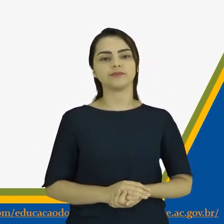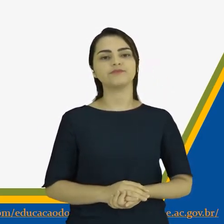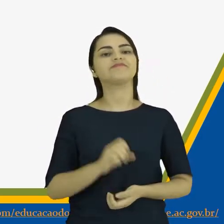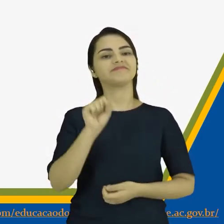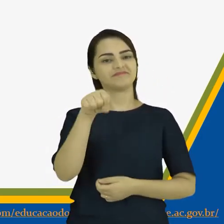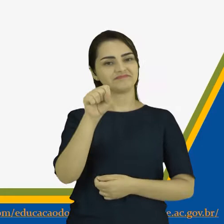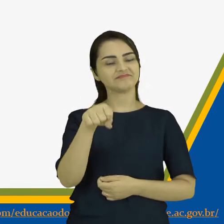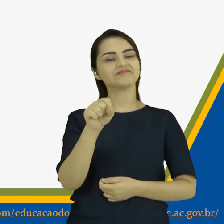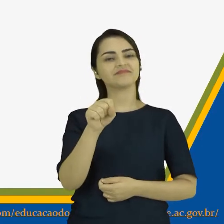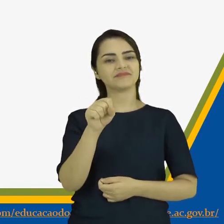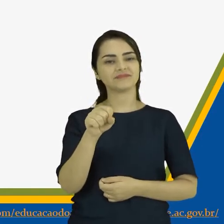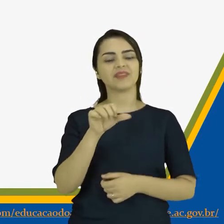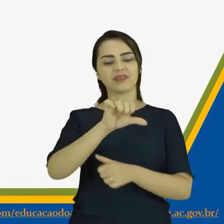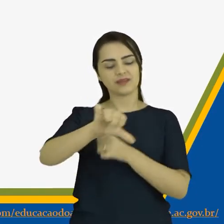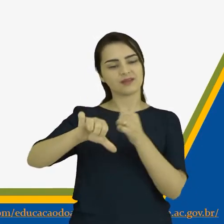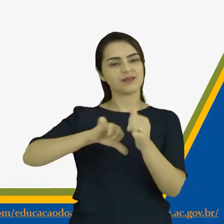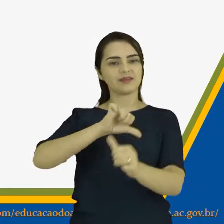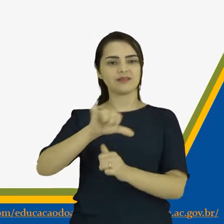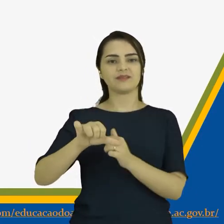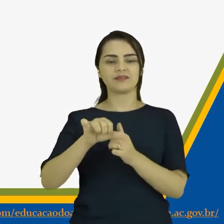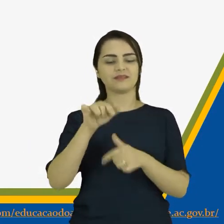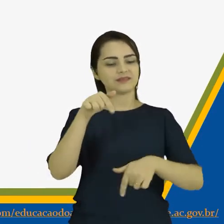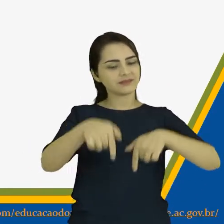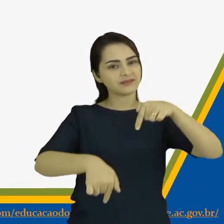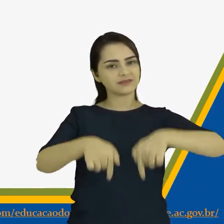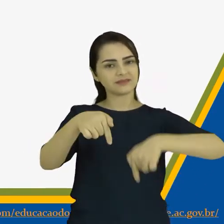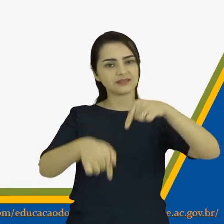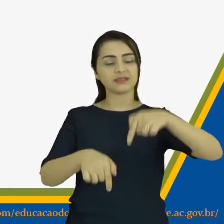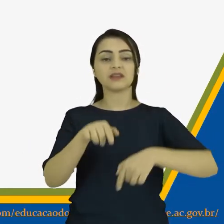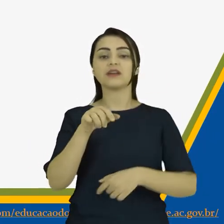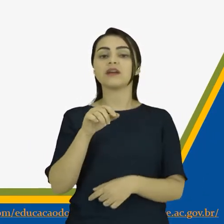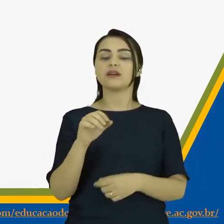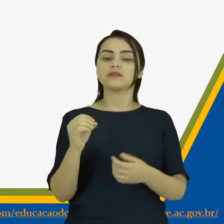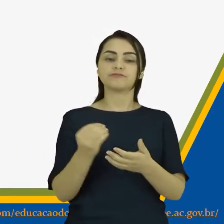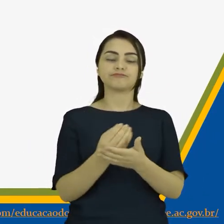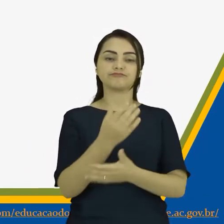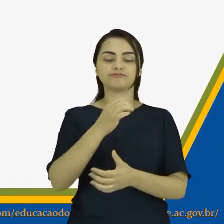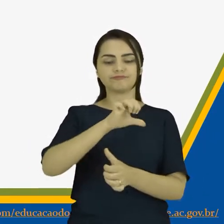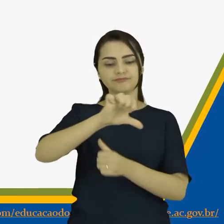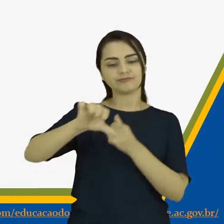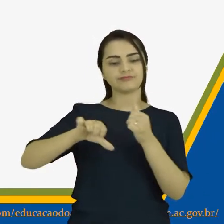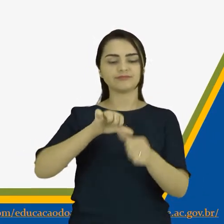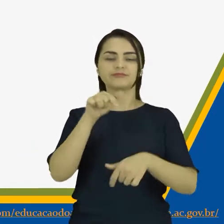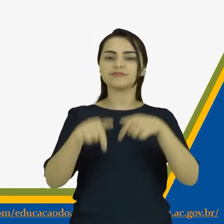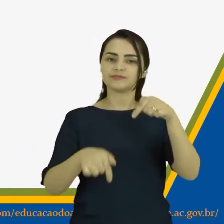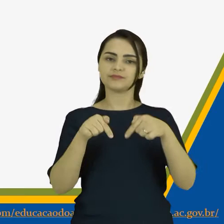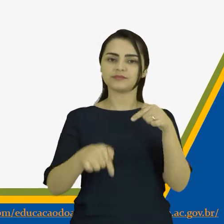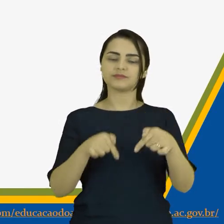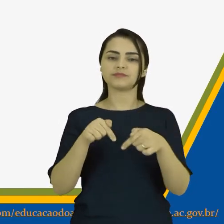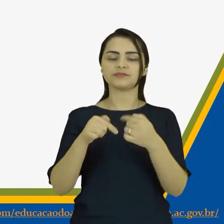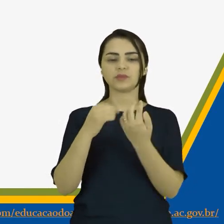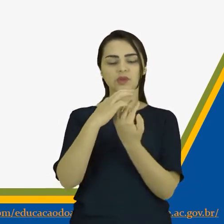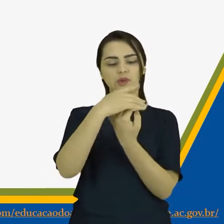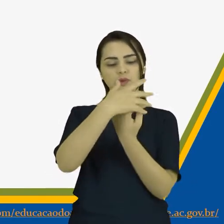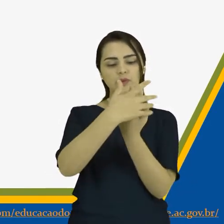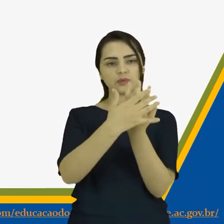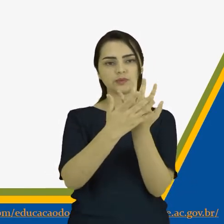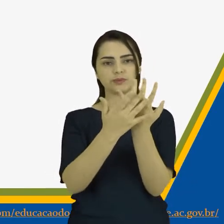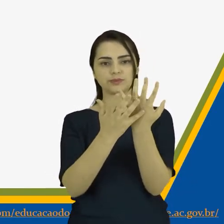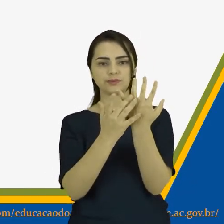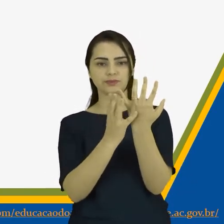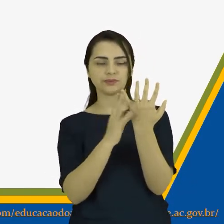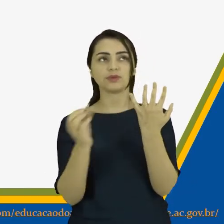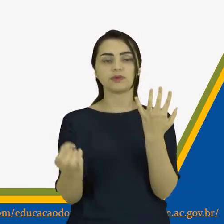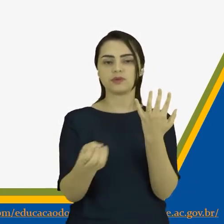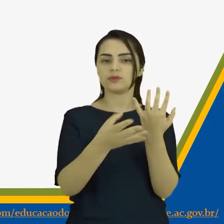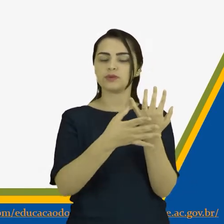Isso mesmo. É uma transformação química, ou seja, um fenômeno químico. Houve o surgimento de